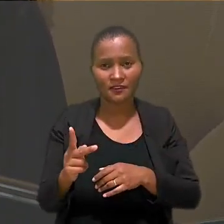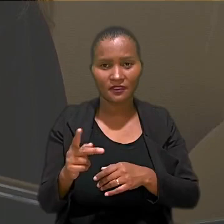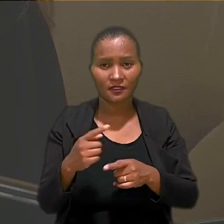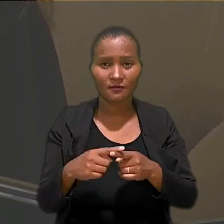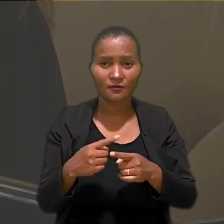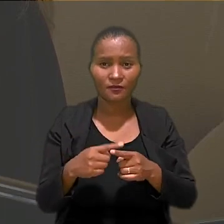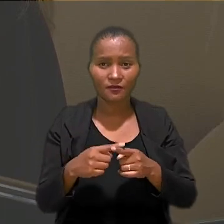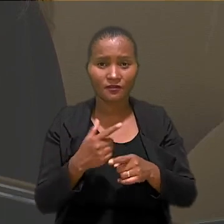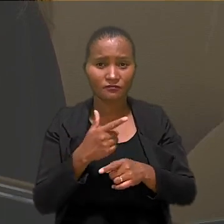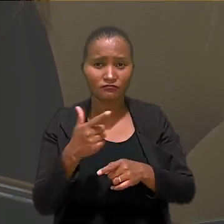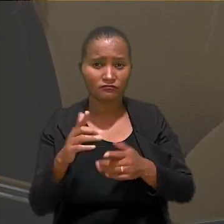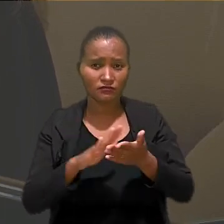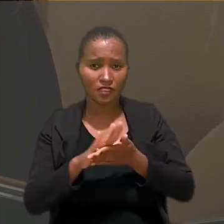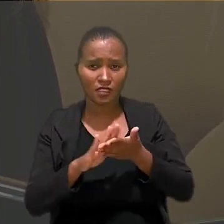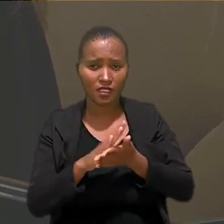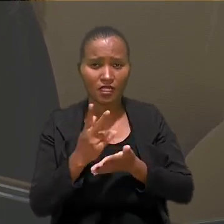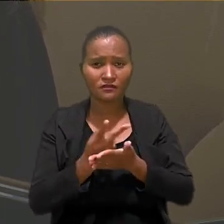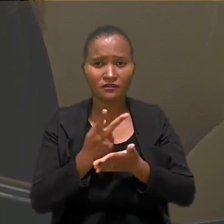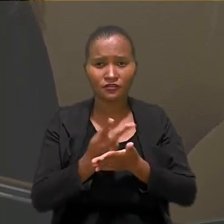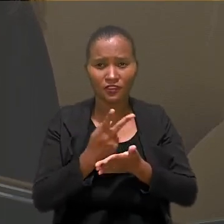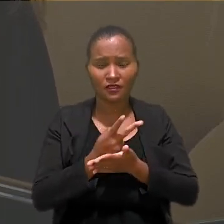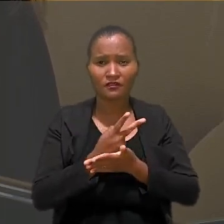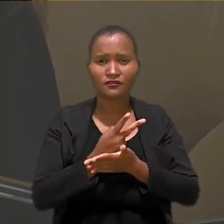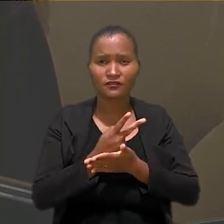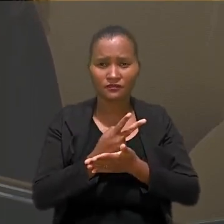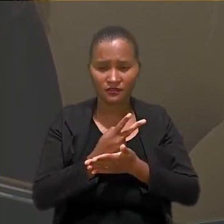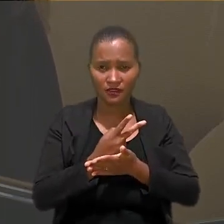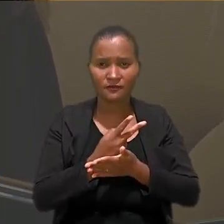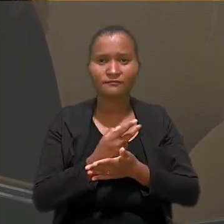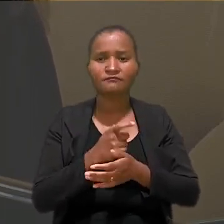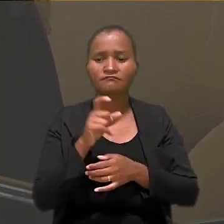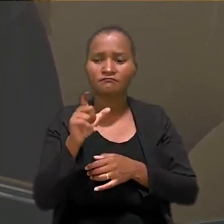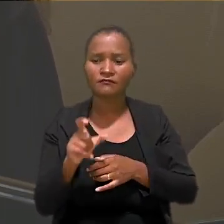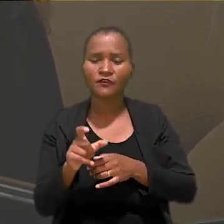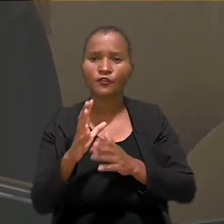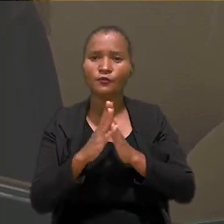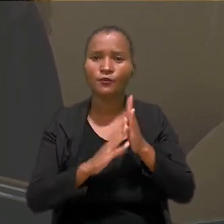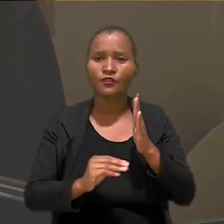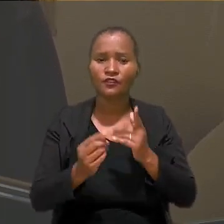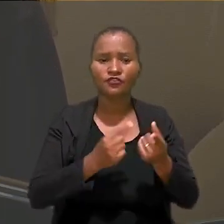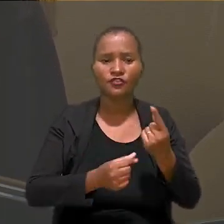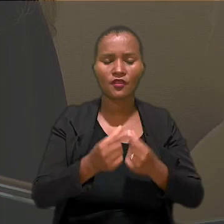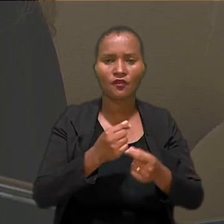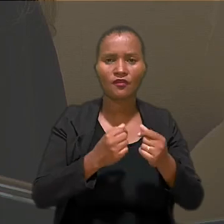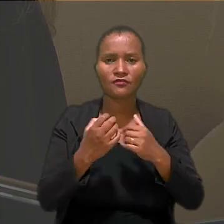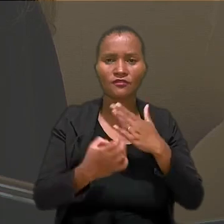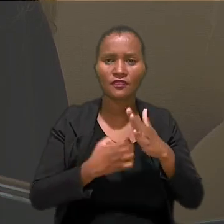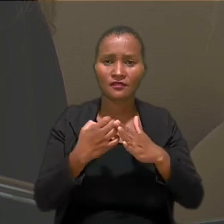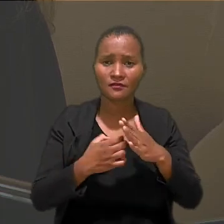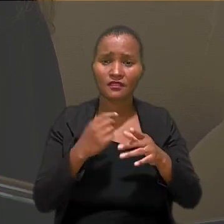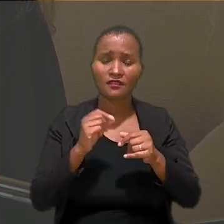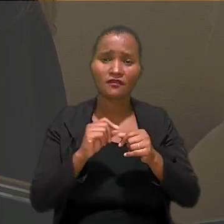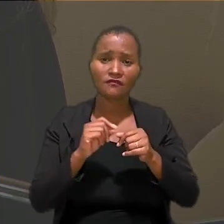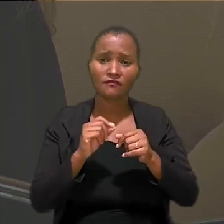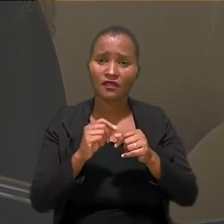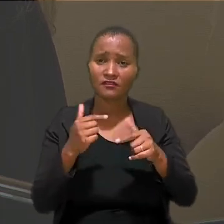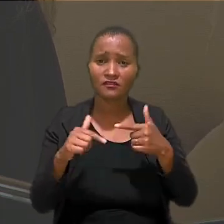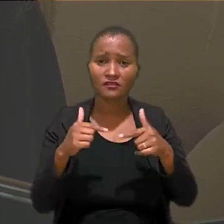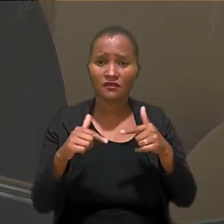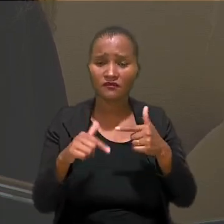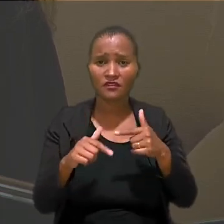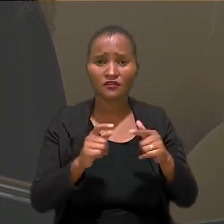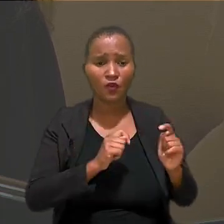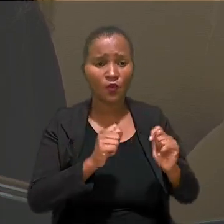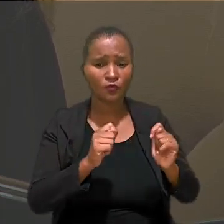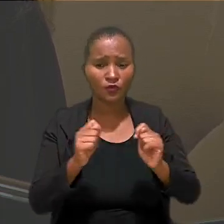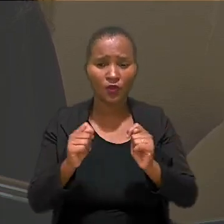que nada há de incongruente entre os seus pressupostos e o modelo de negócios das empresas, que prestam serviços,